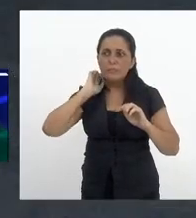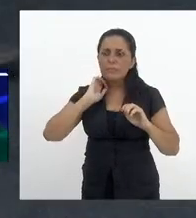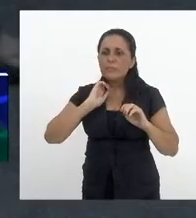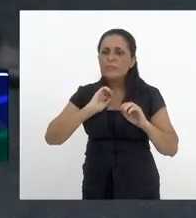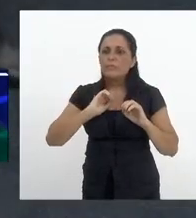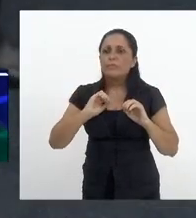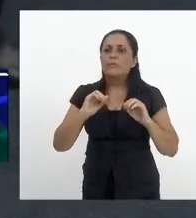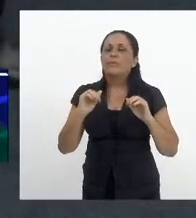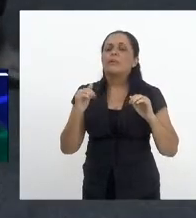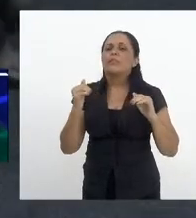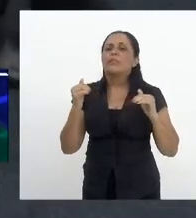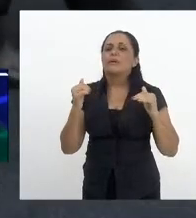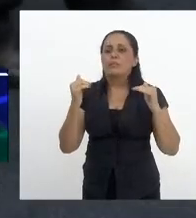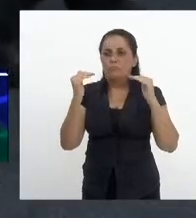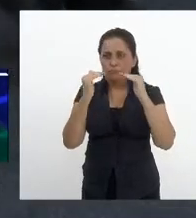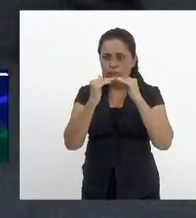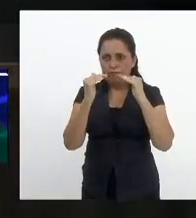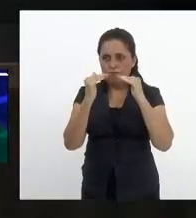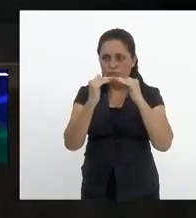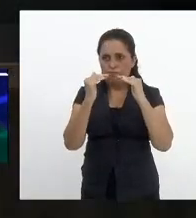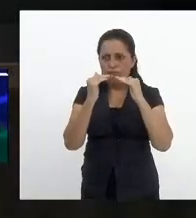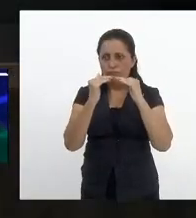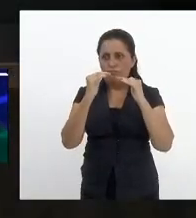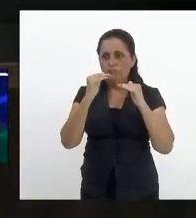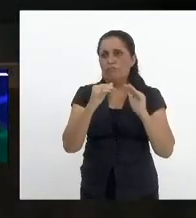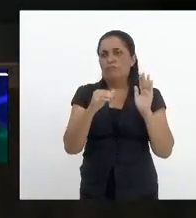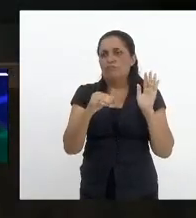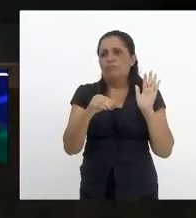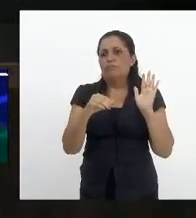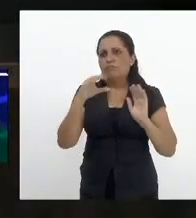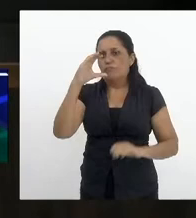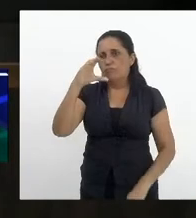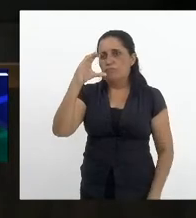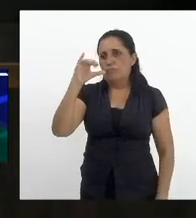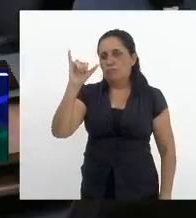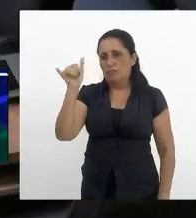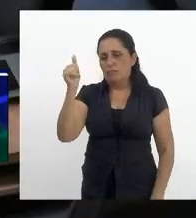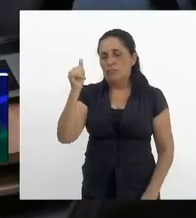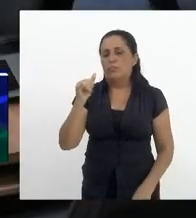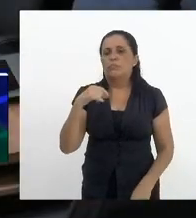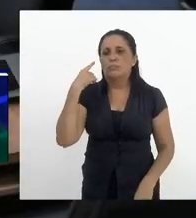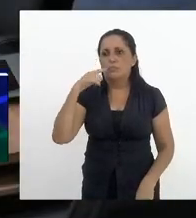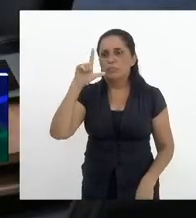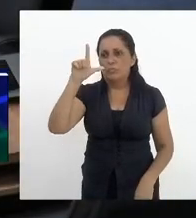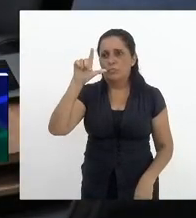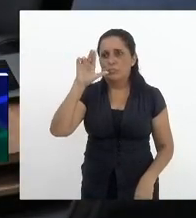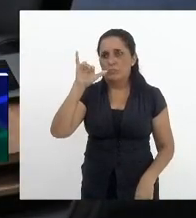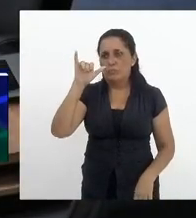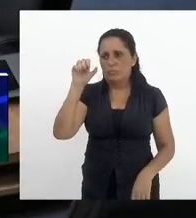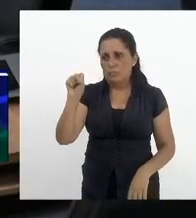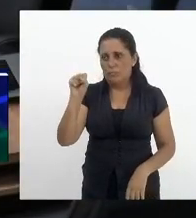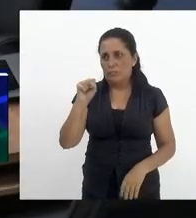Acompanho o parecer da CCJ, presidente. Pela Comissão de Tributação, deputado Luiz Paulo.